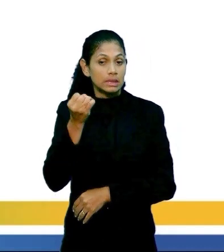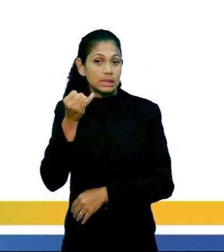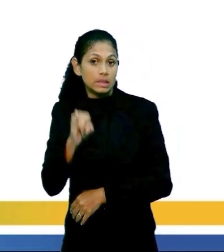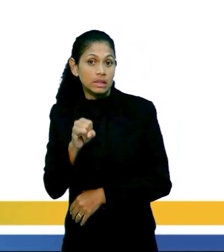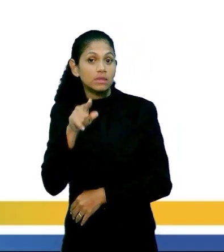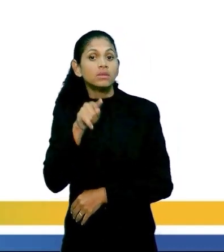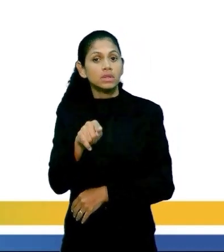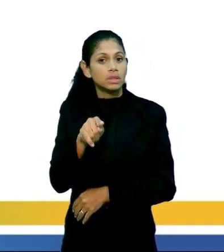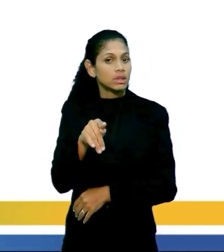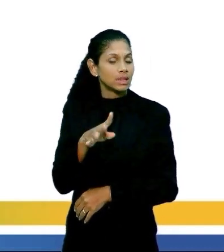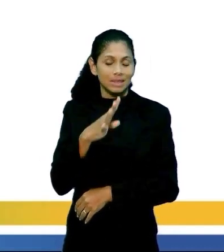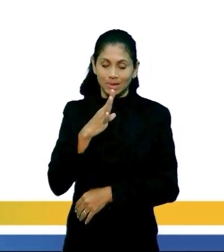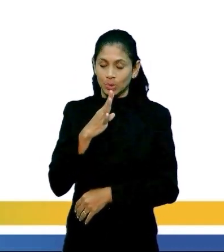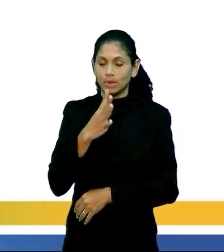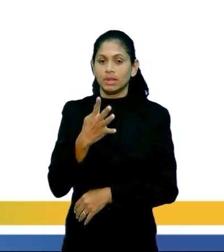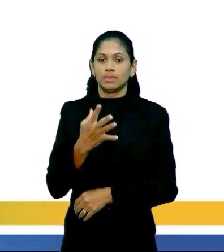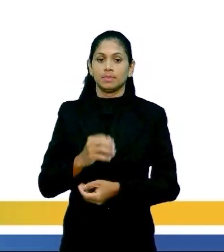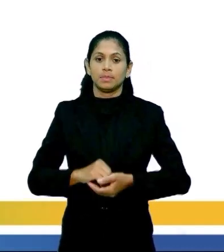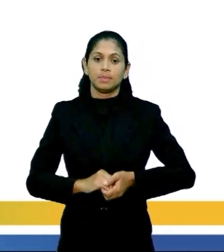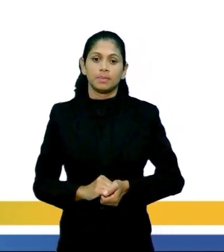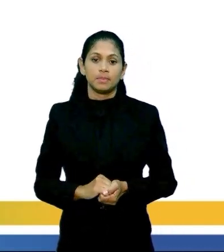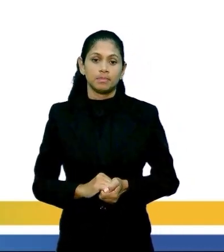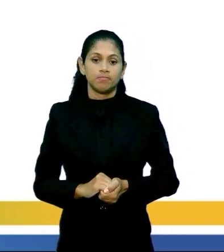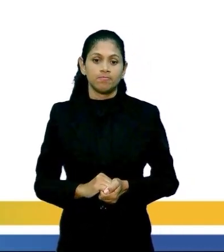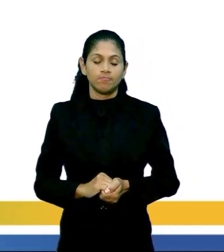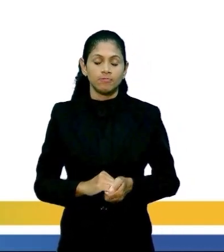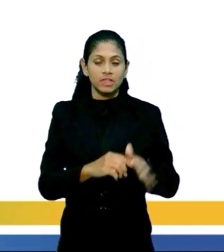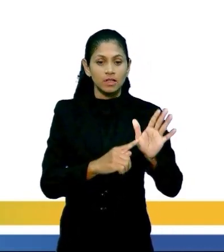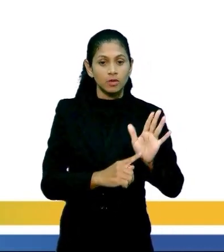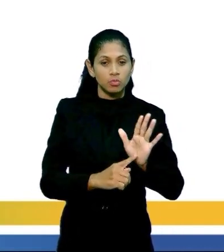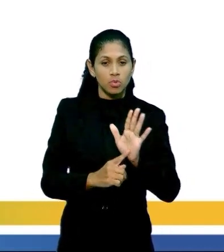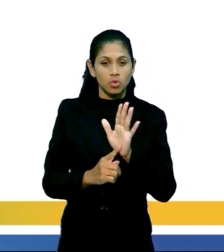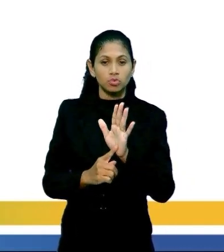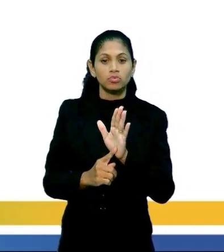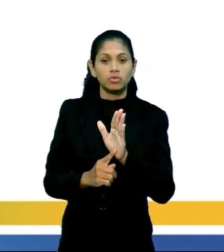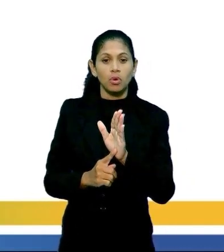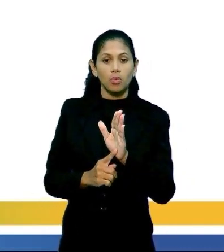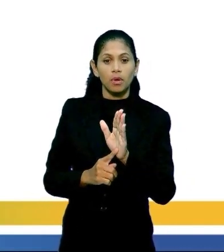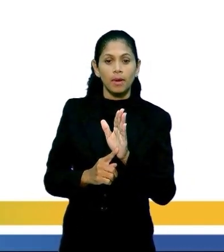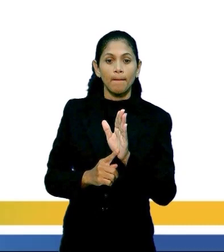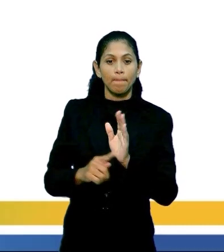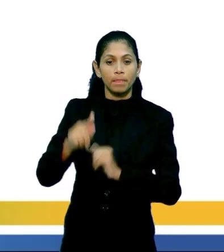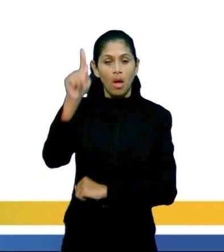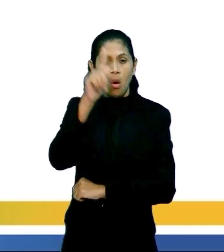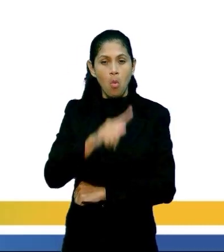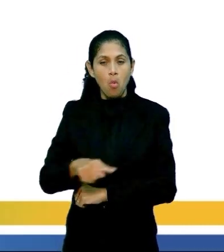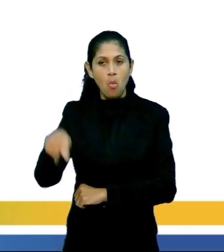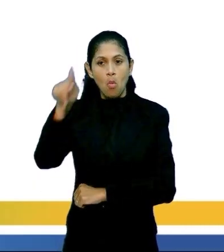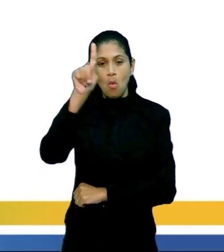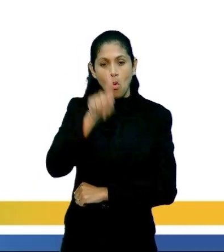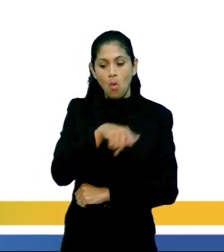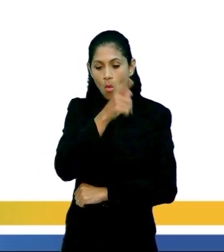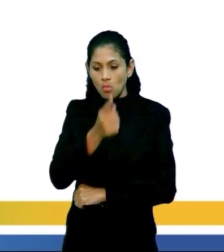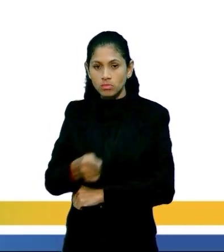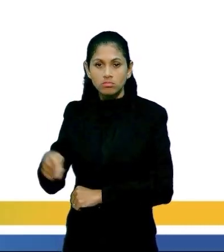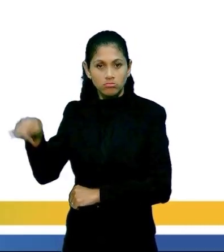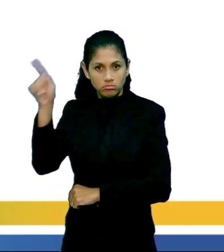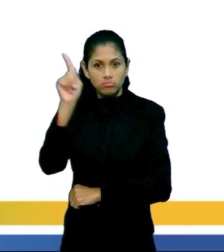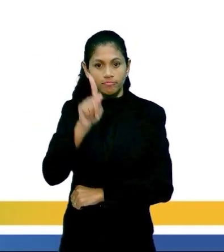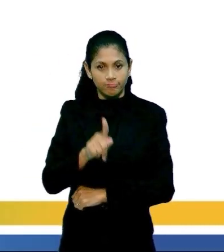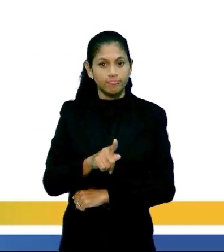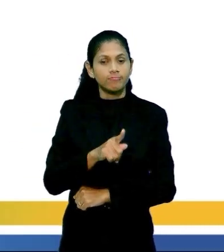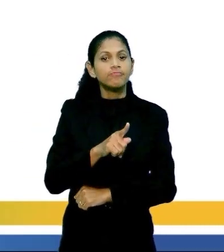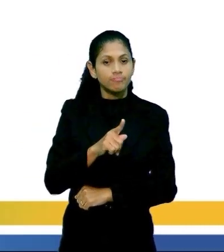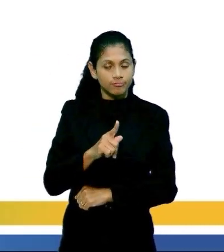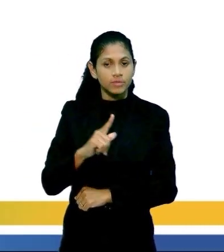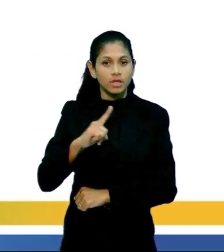Então, essa daí é a ilustração de um átomo, que é o que compõe a matéria. O átomo ele é composto por uma